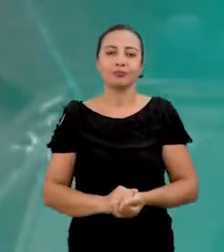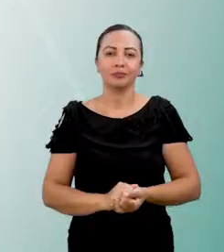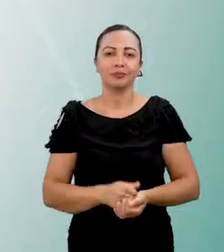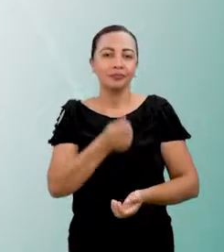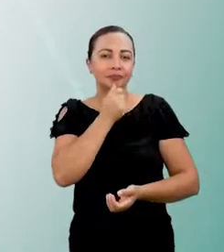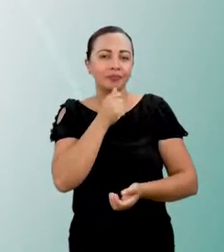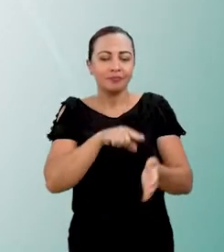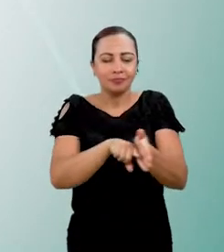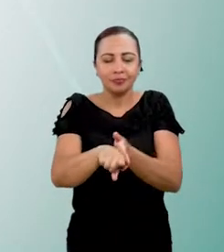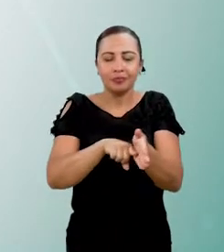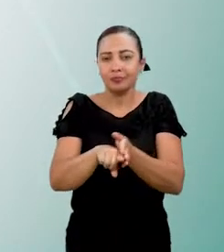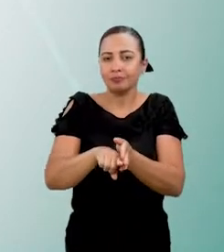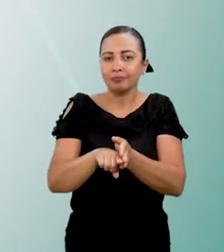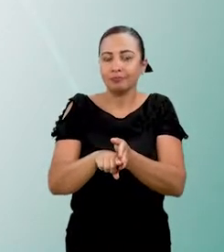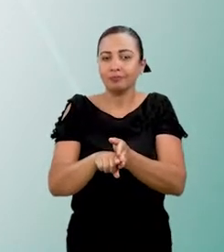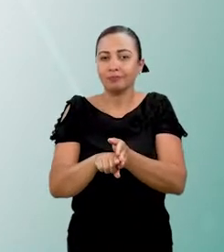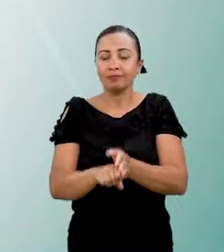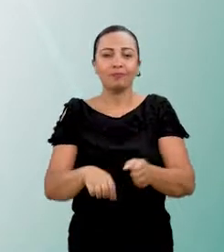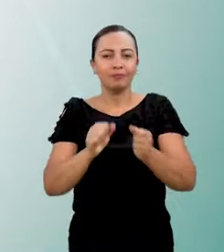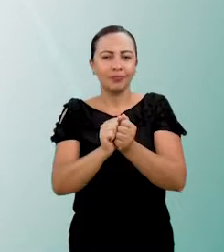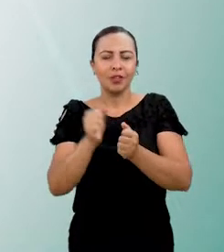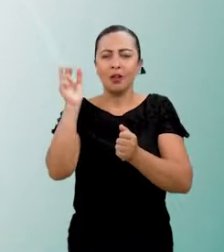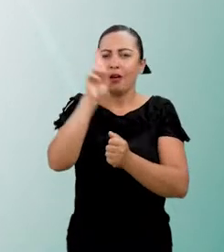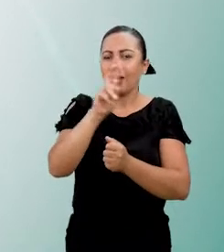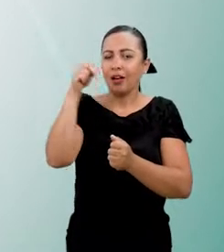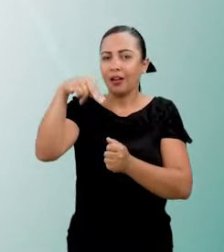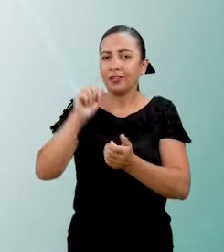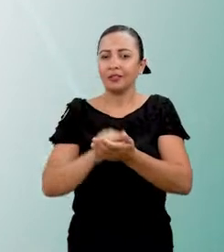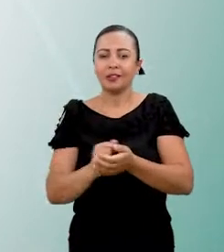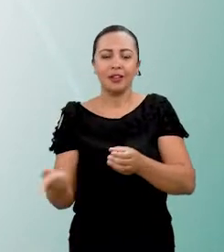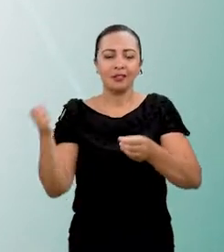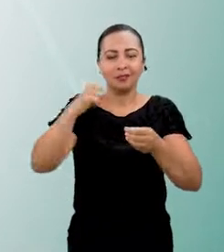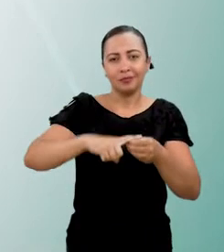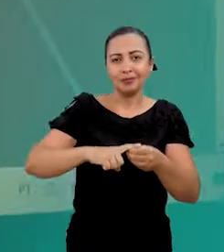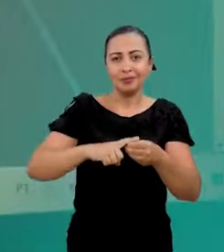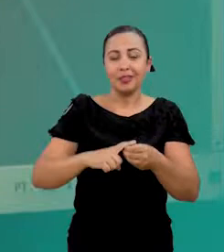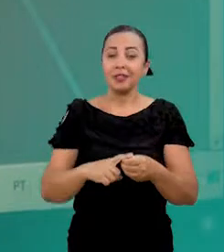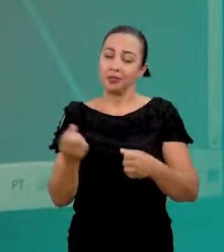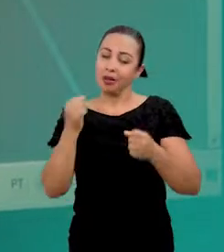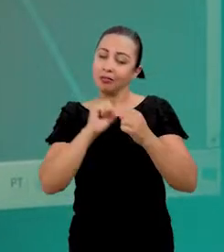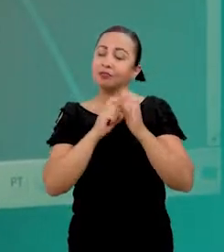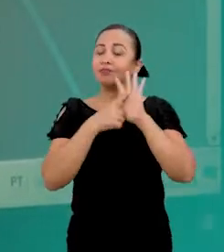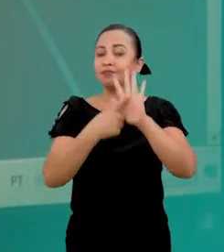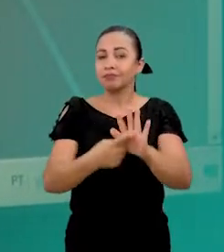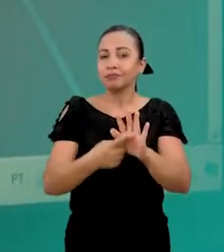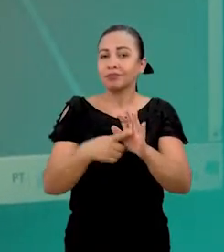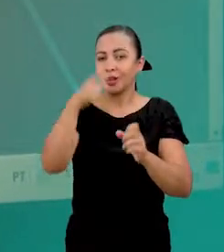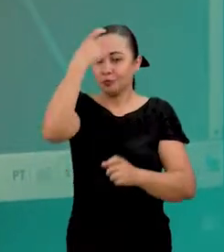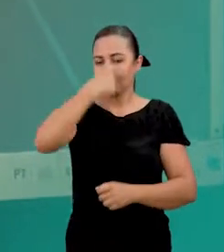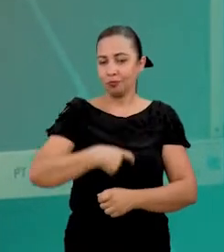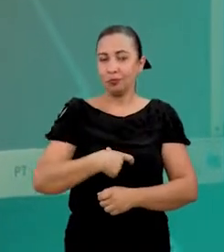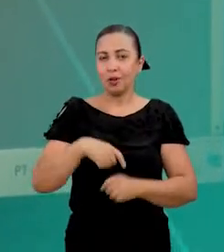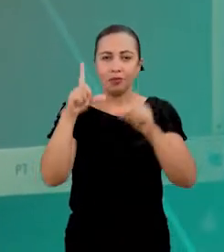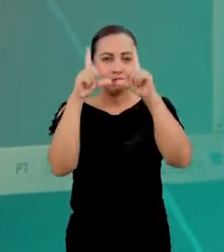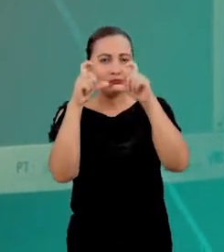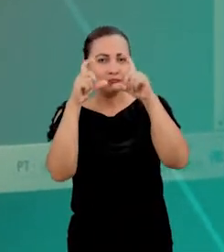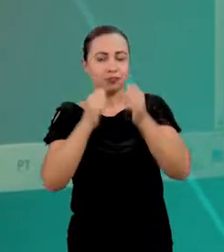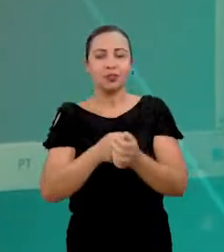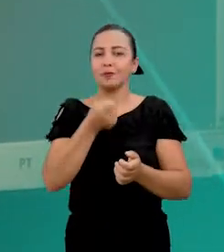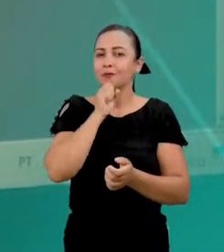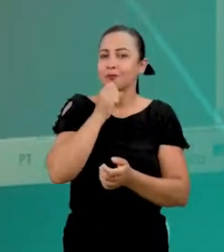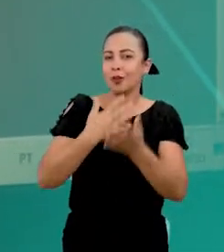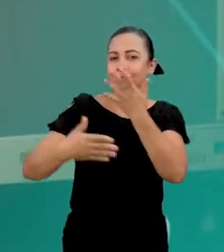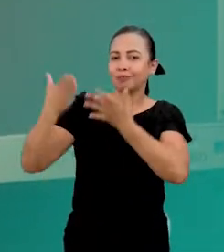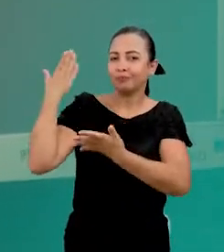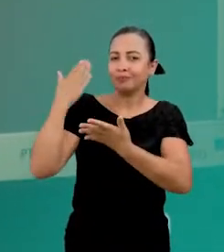tilápia. E ainda, uma pesquisadora da Universidade Federal do Rio Grande do Norte traz o registro de personalidades de Aracaju